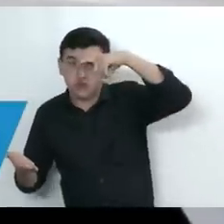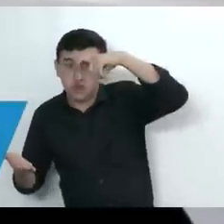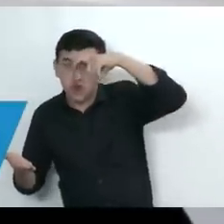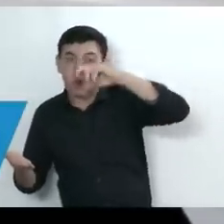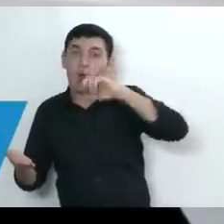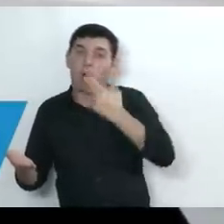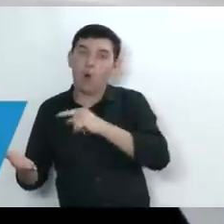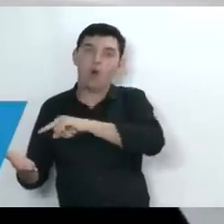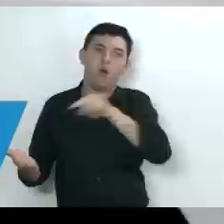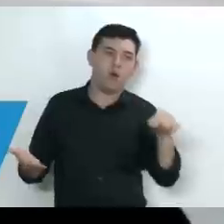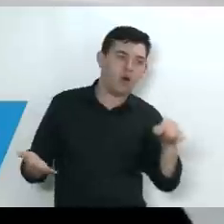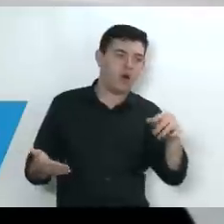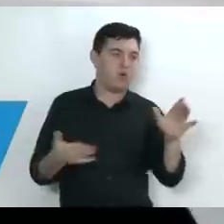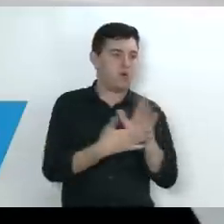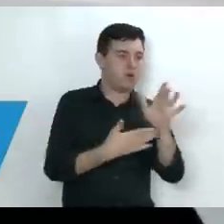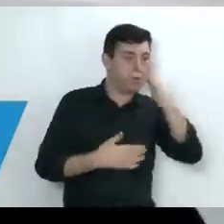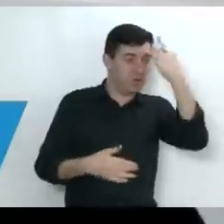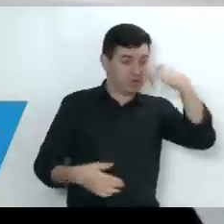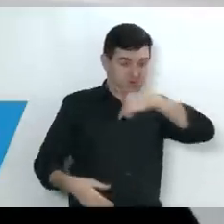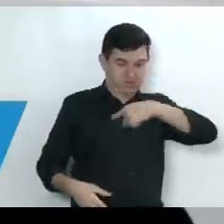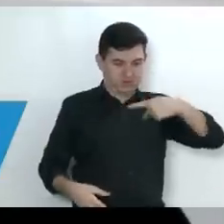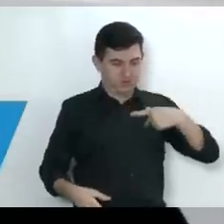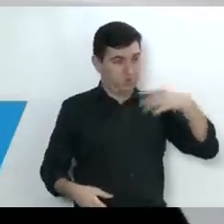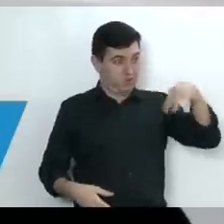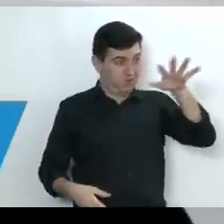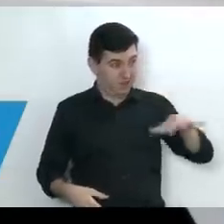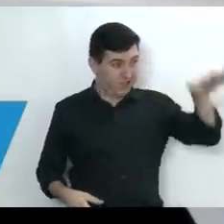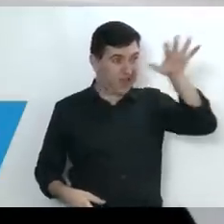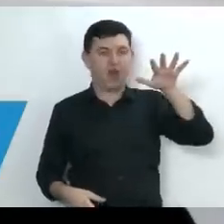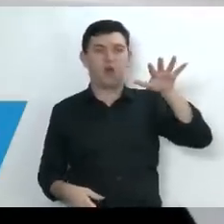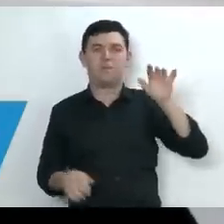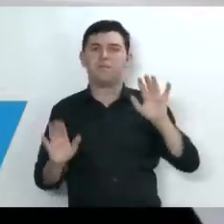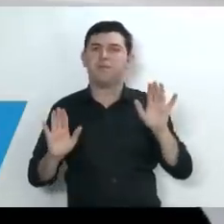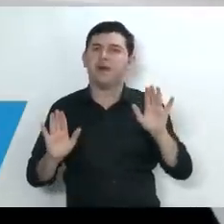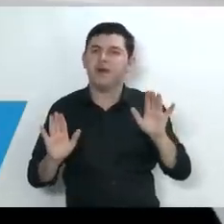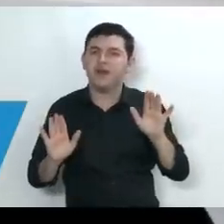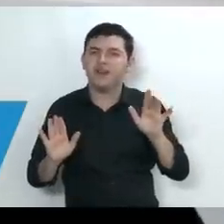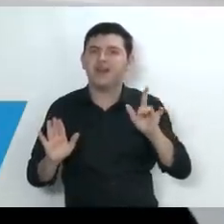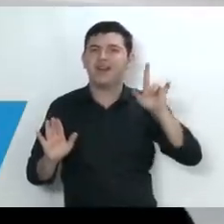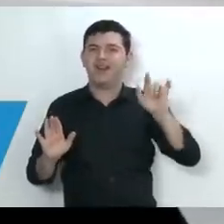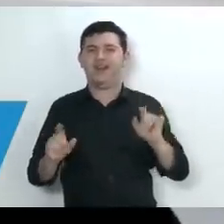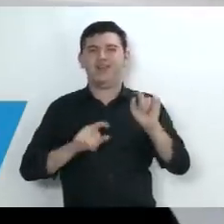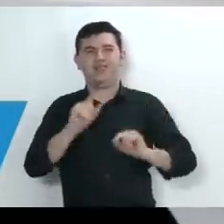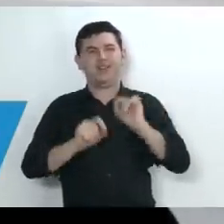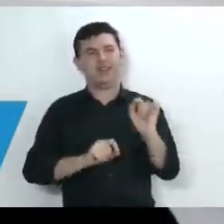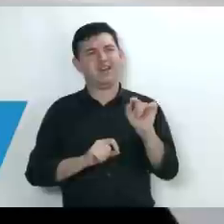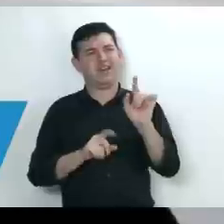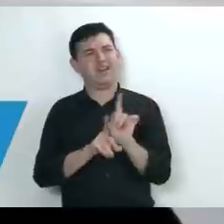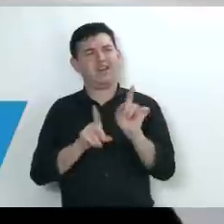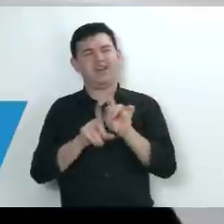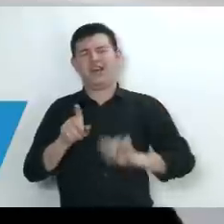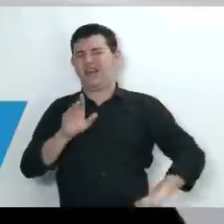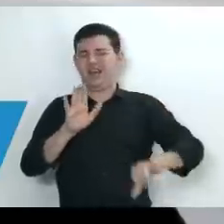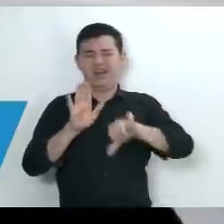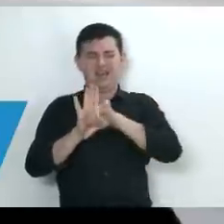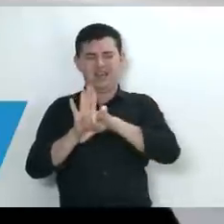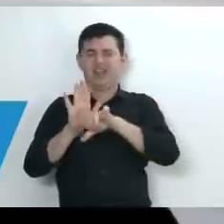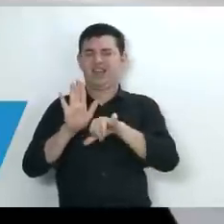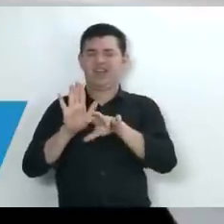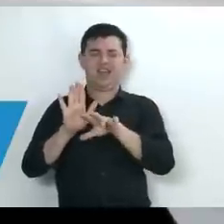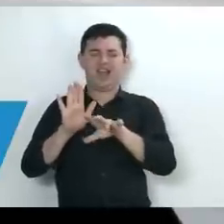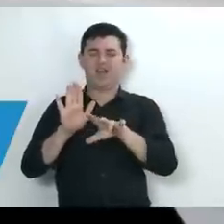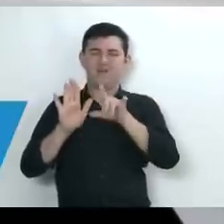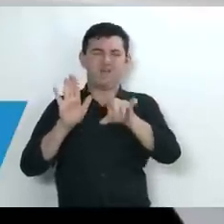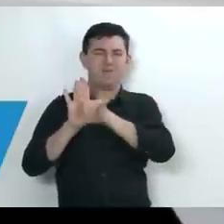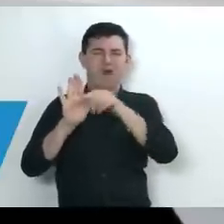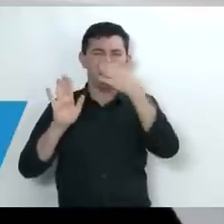membros do Ministério Público Federal. Seria uma grande ironia e o prenúncio de um looping infinito de ilegalidades aceitarmos